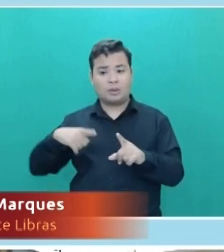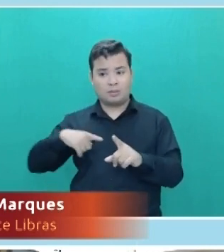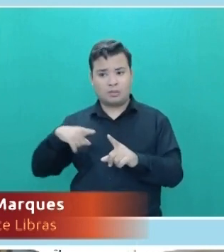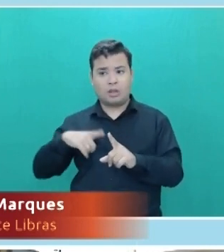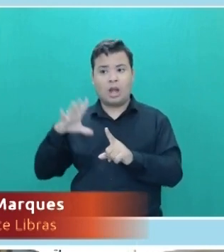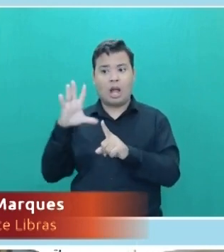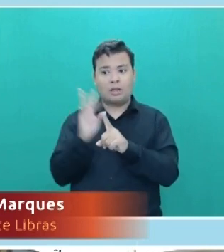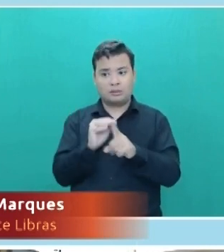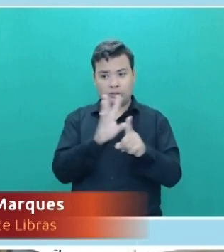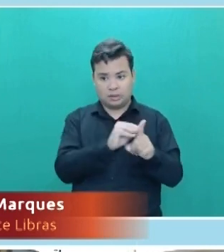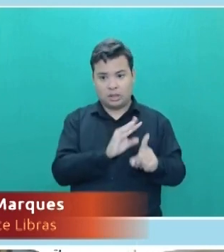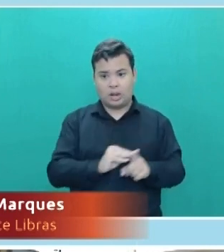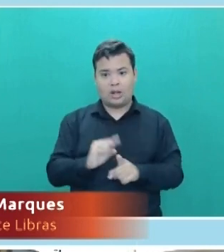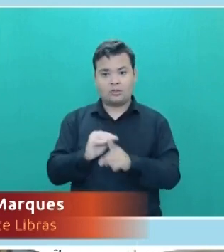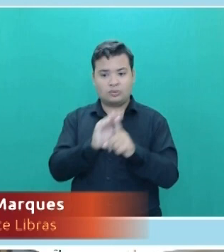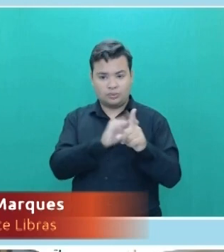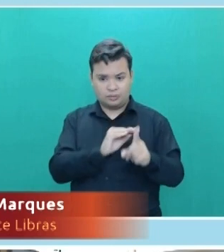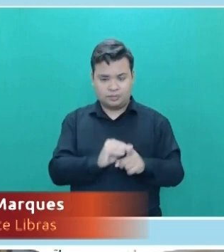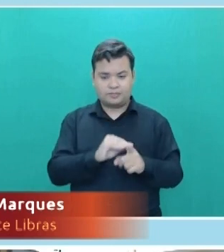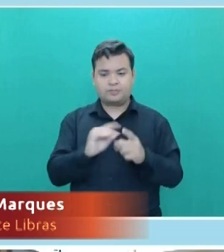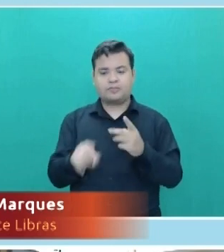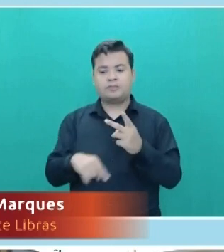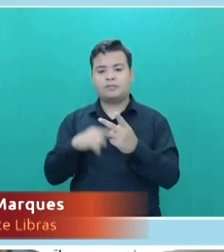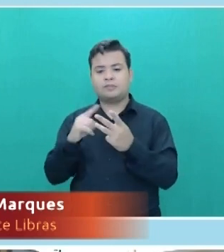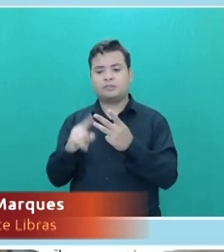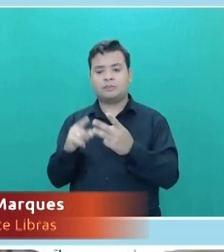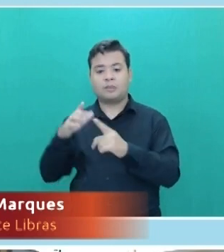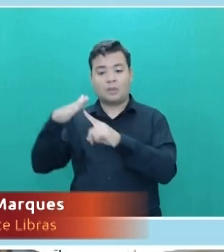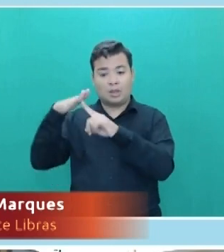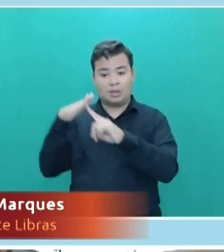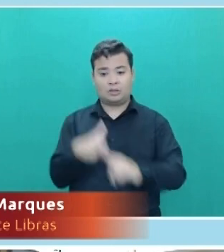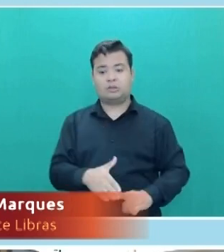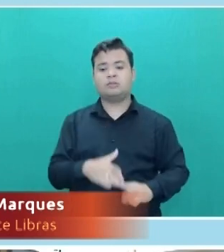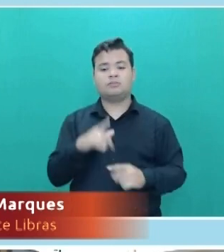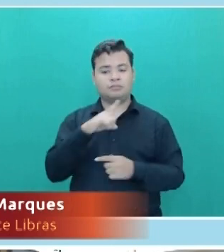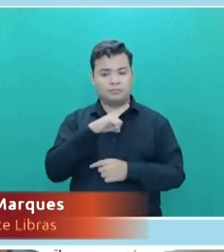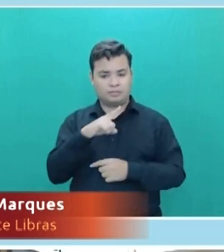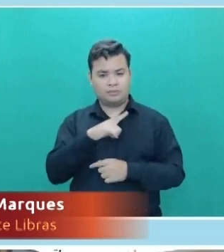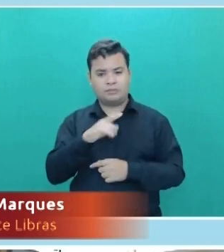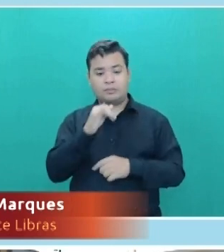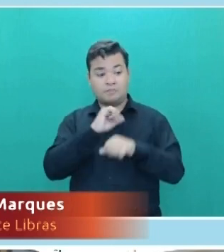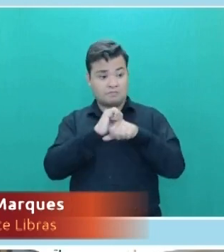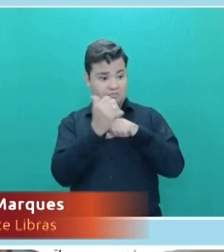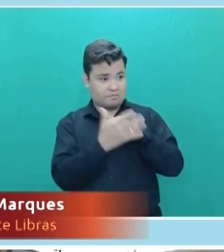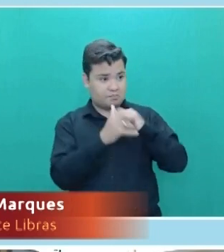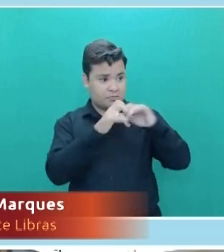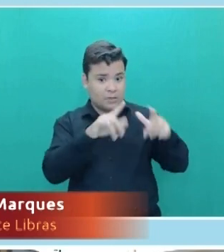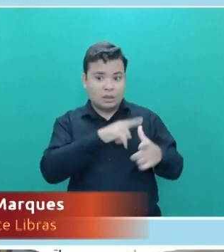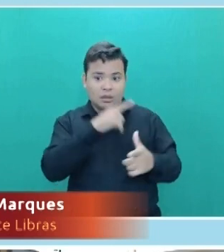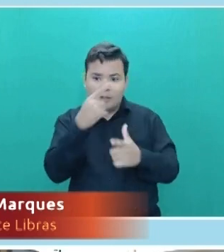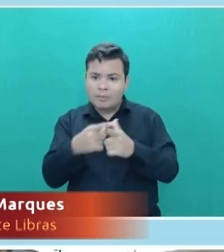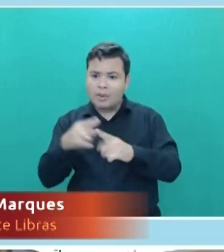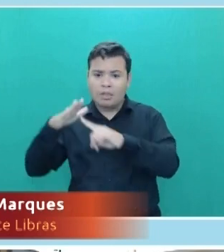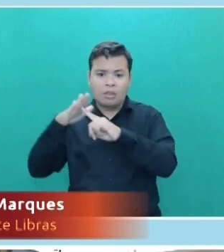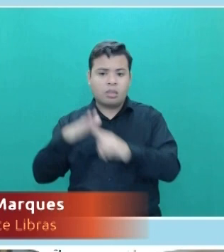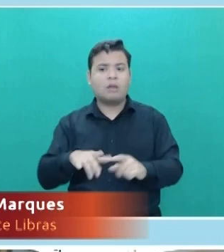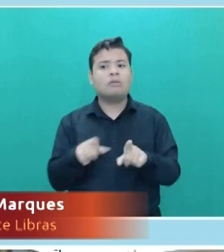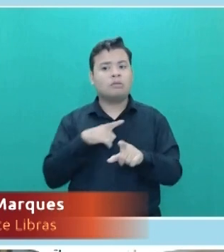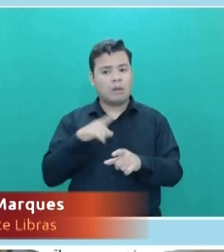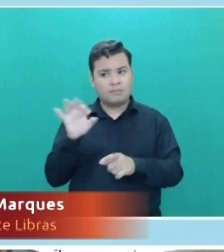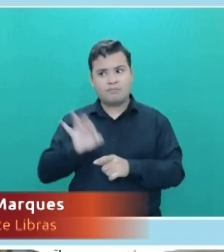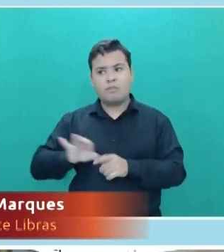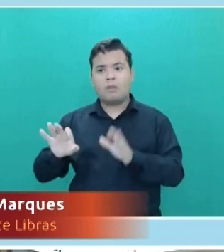sexual, questões de assédio moral, né, que dispararam depois da pandemia. E, infelizmente, né,